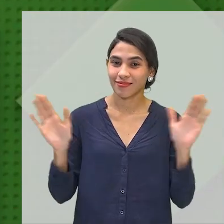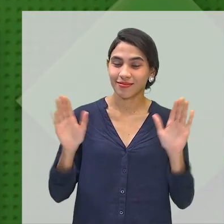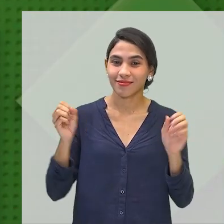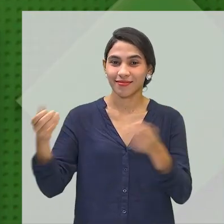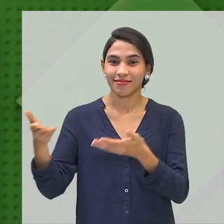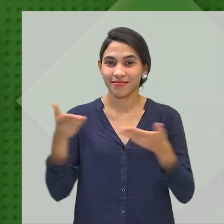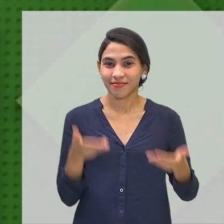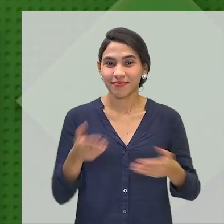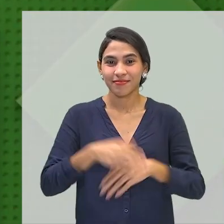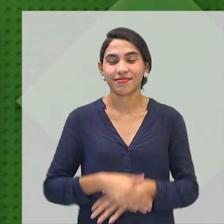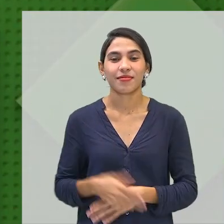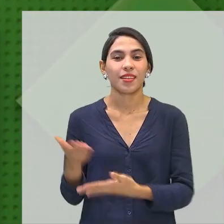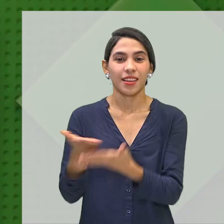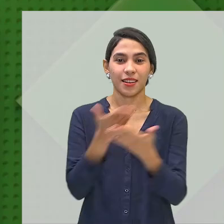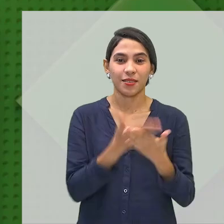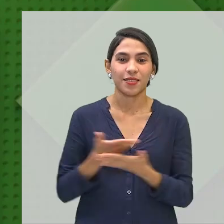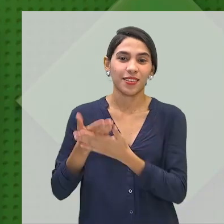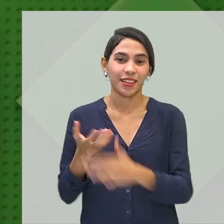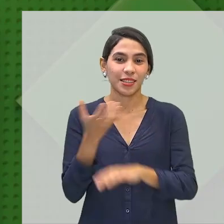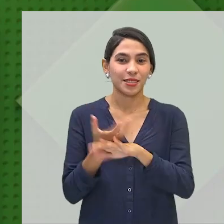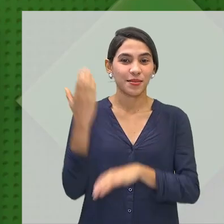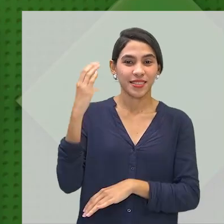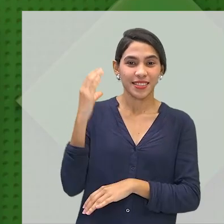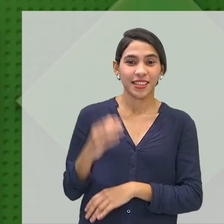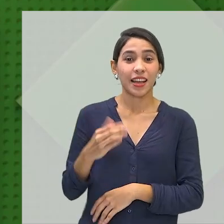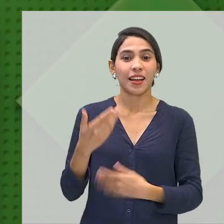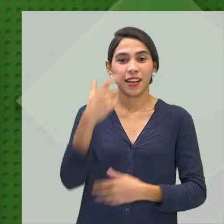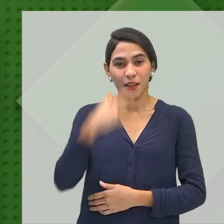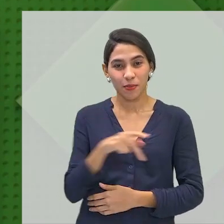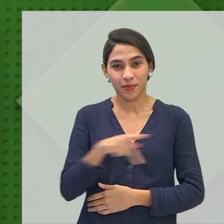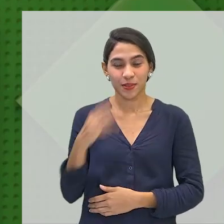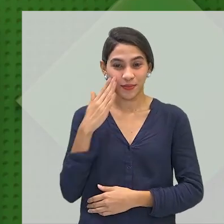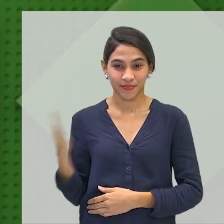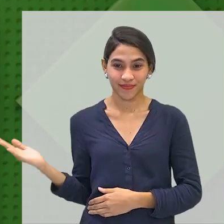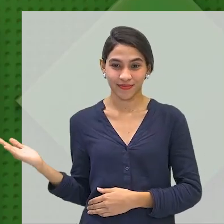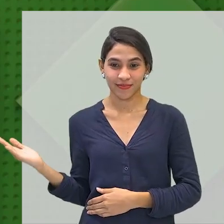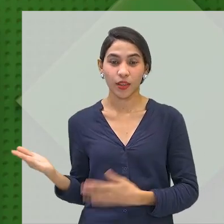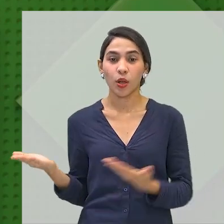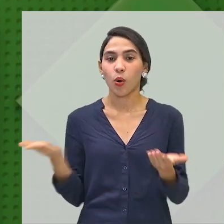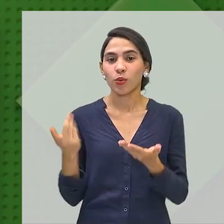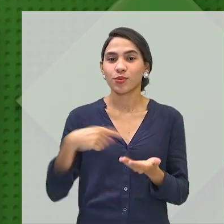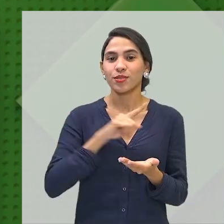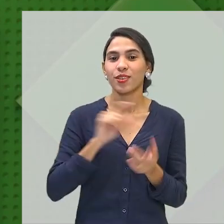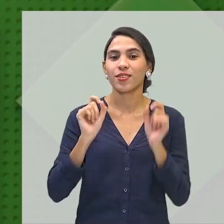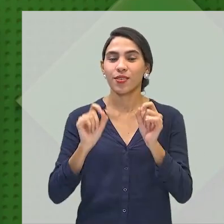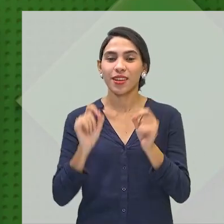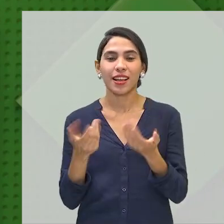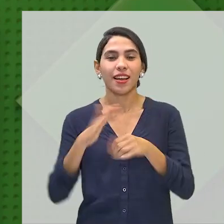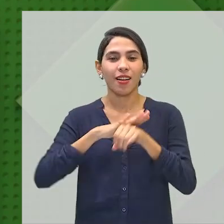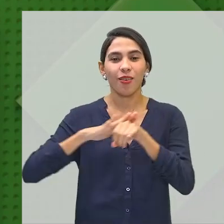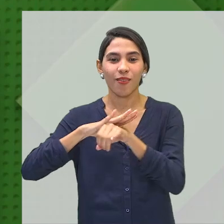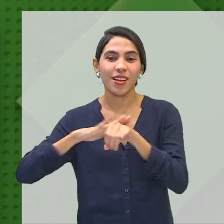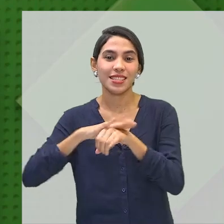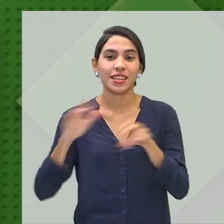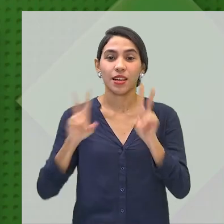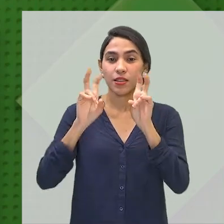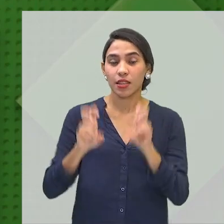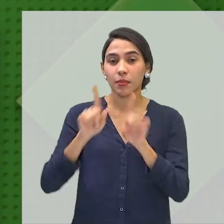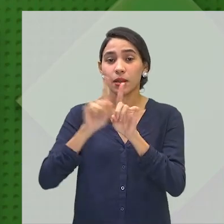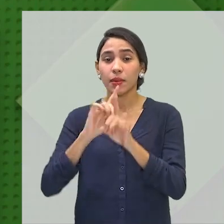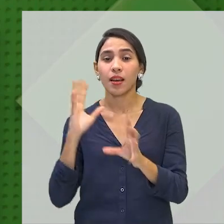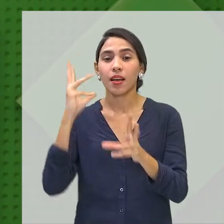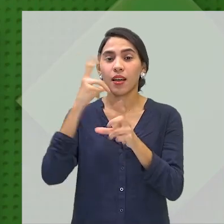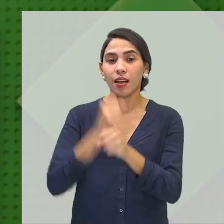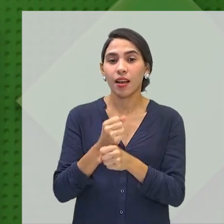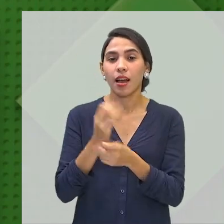Olá, sejam todos muito bem-vindos a mais uma aula de ciências. Eu sou o professor Virgílio Guedes e hoje a gente vai conversar um pouco mais e relembrar alguns